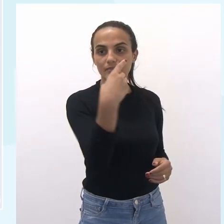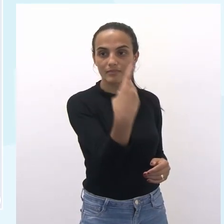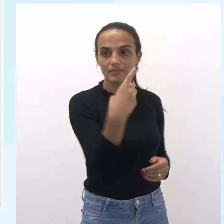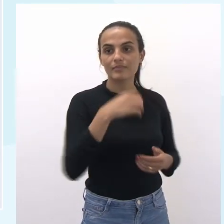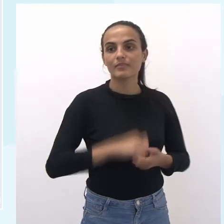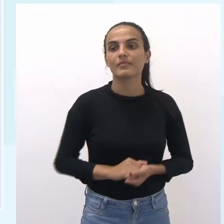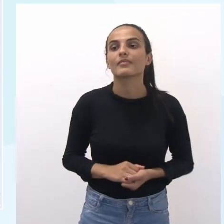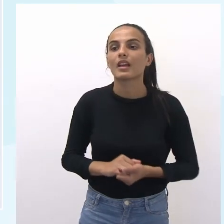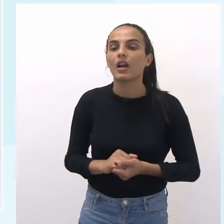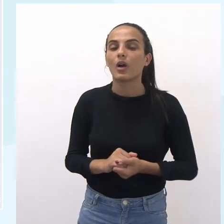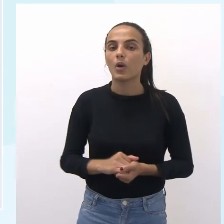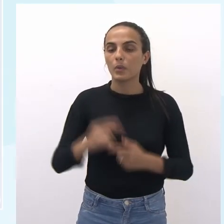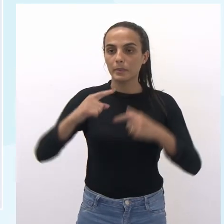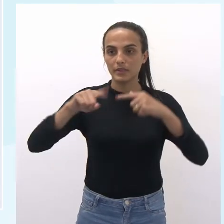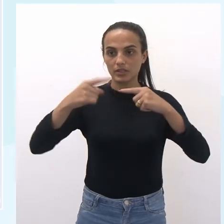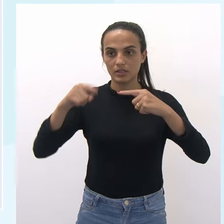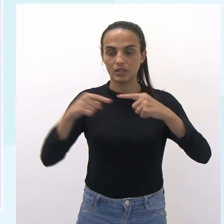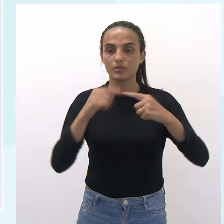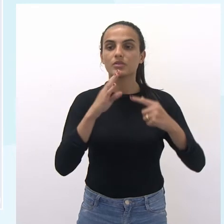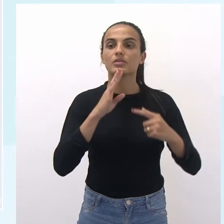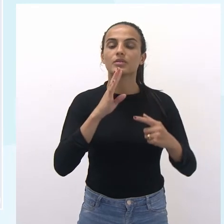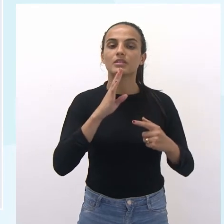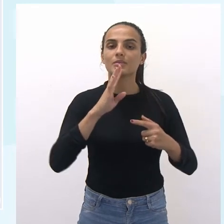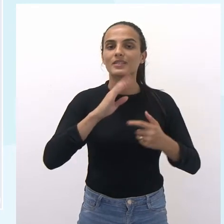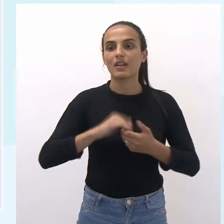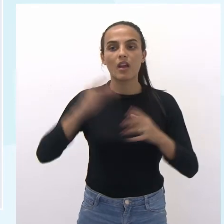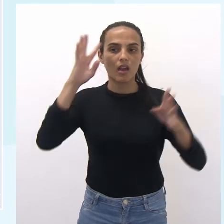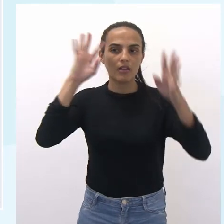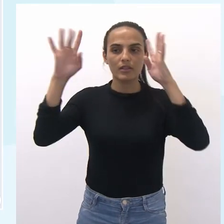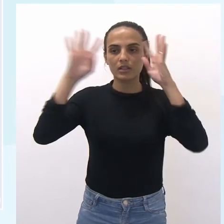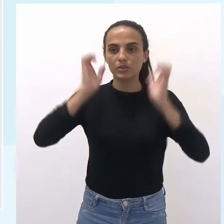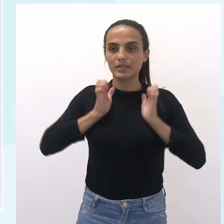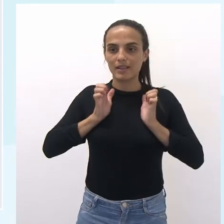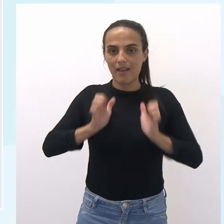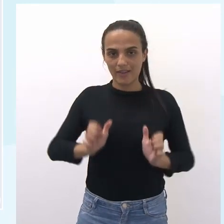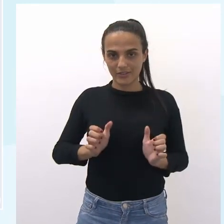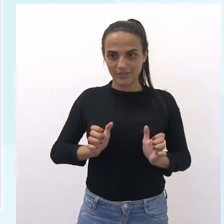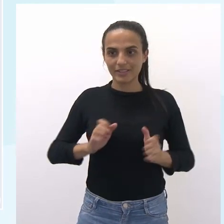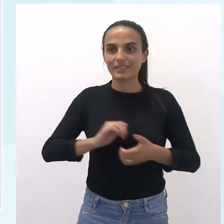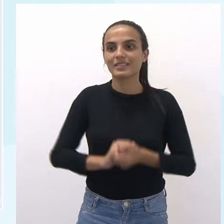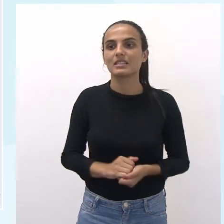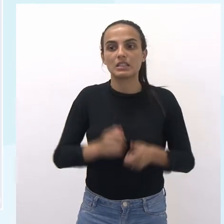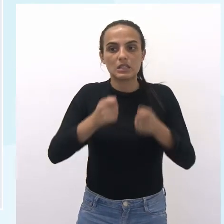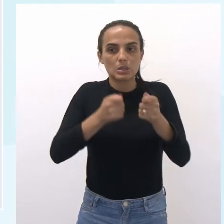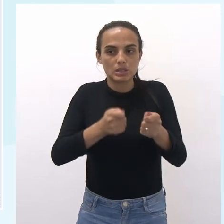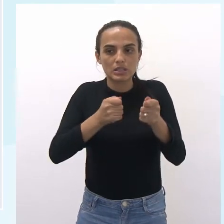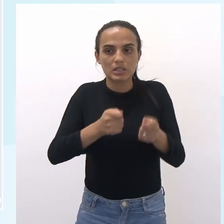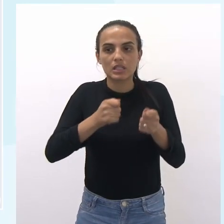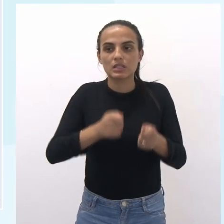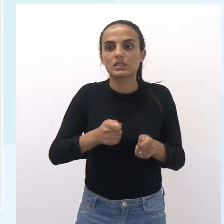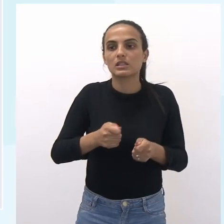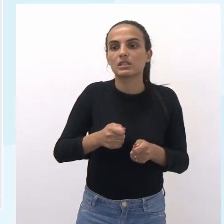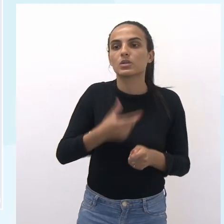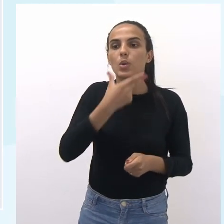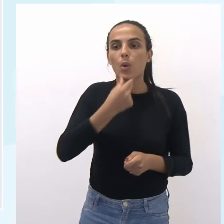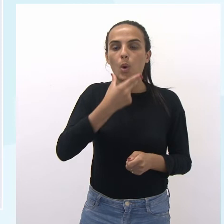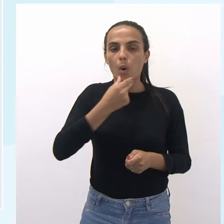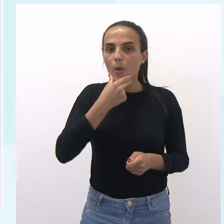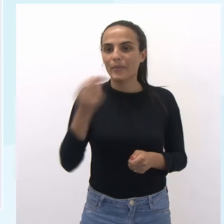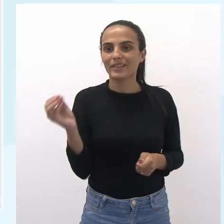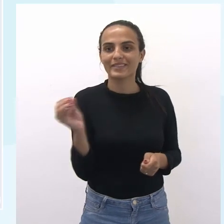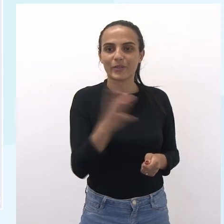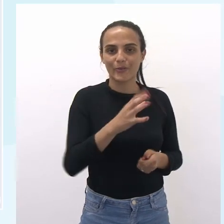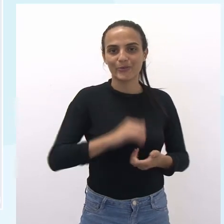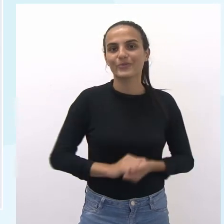a reflexão ética, as exigências morais do homem moderno. Então, neste caso, não está num